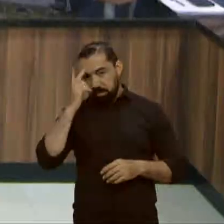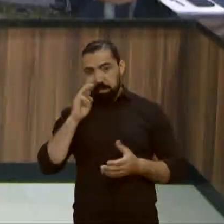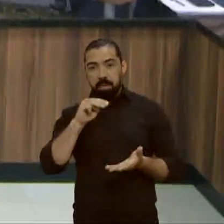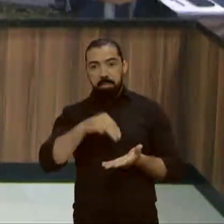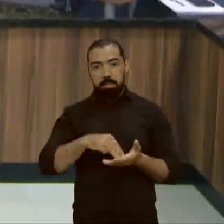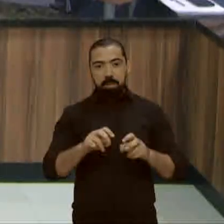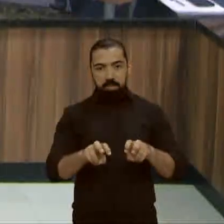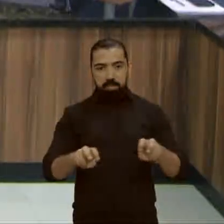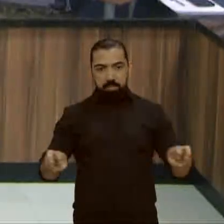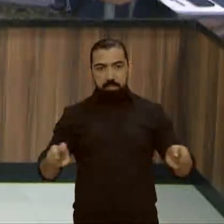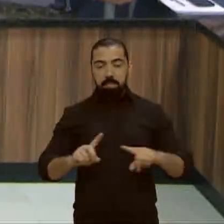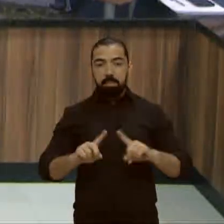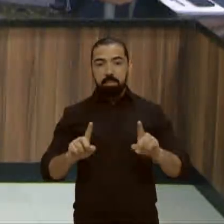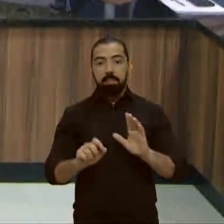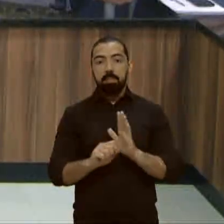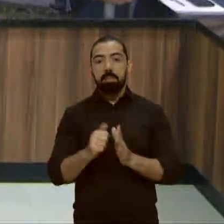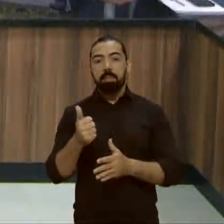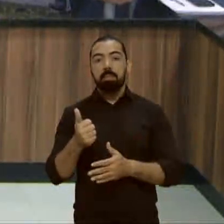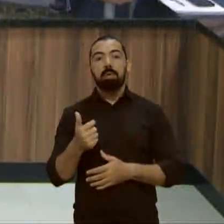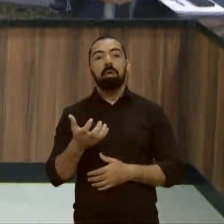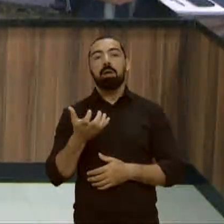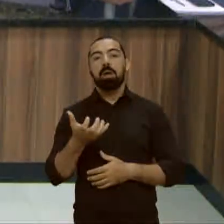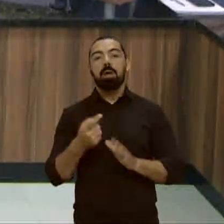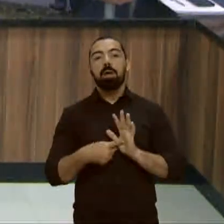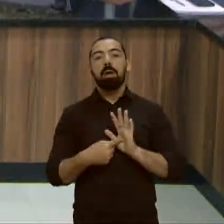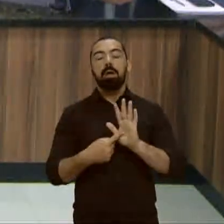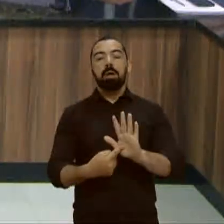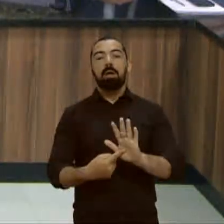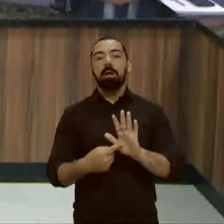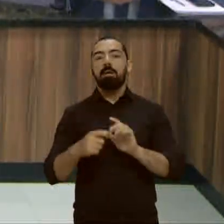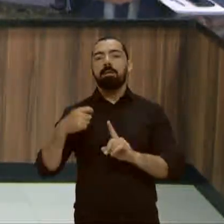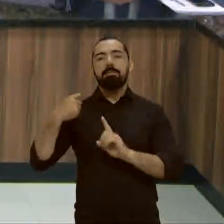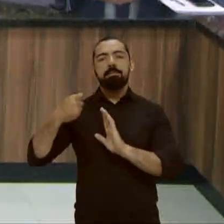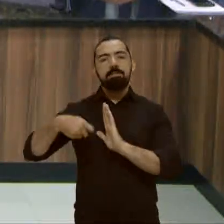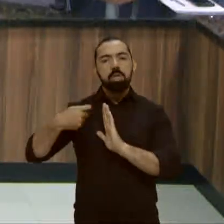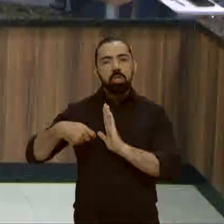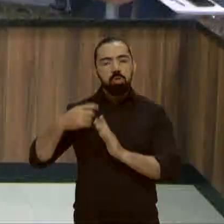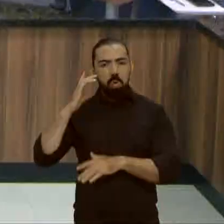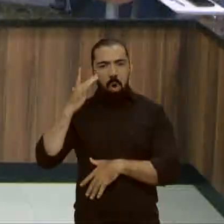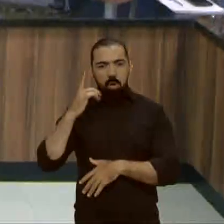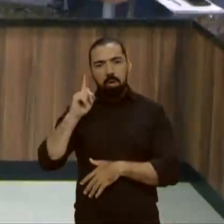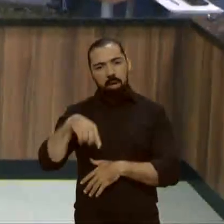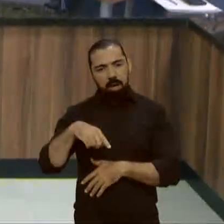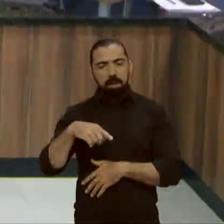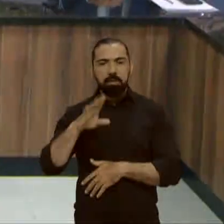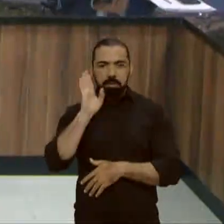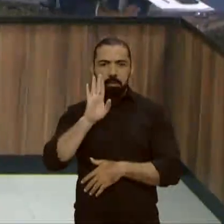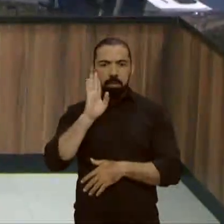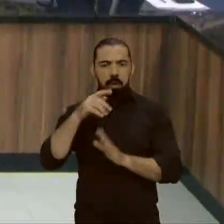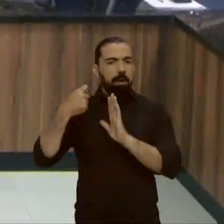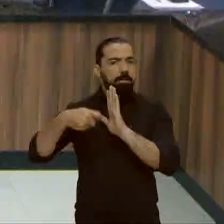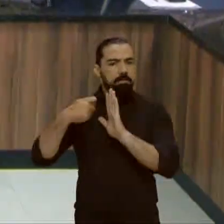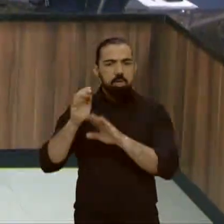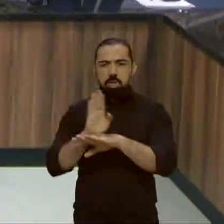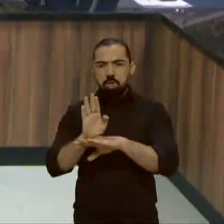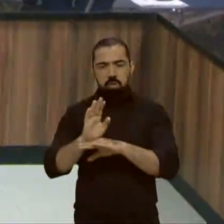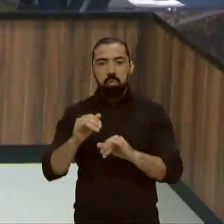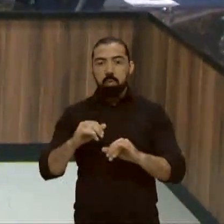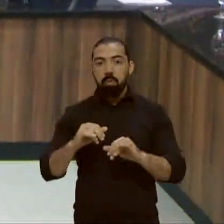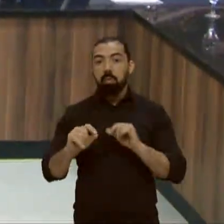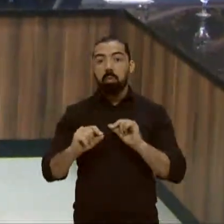mesa, só que antes eu gostaria de apresentar aqui um vídeo que eu achei muito interessante. É um vídeo